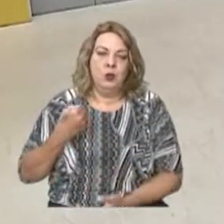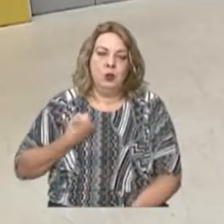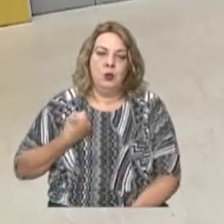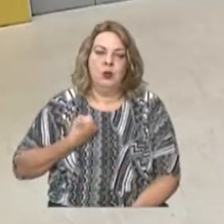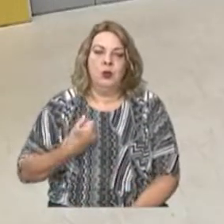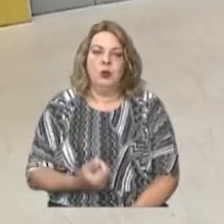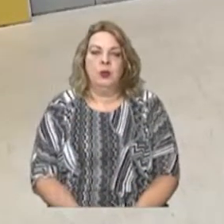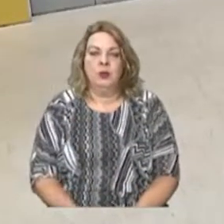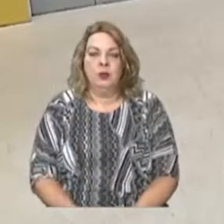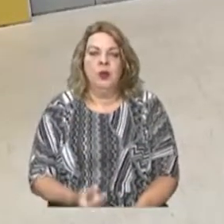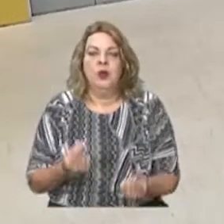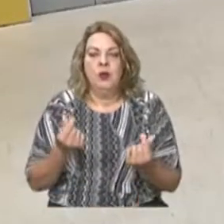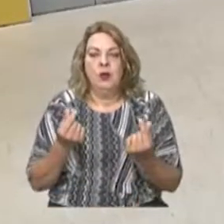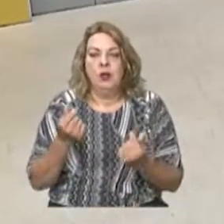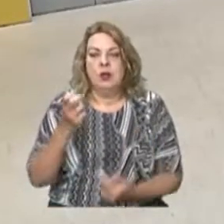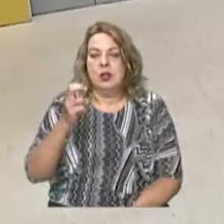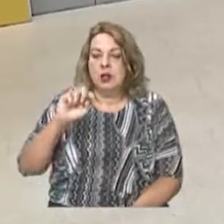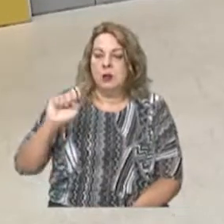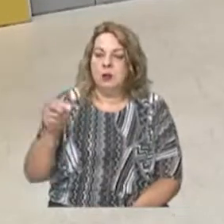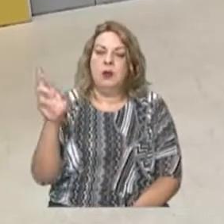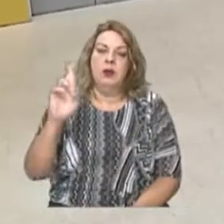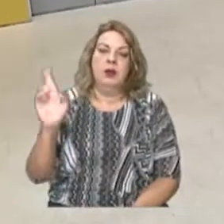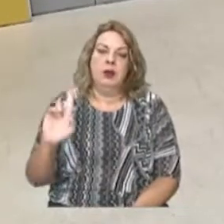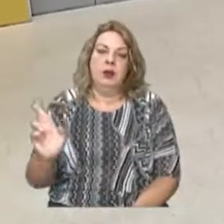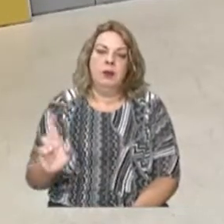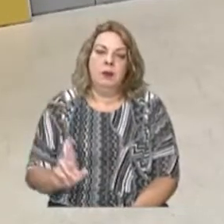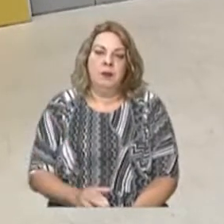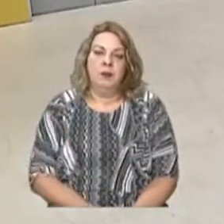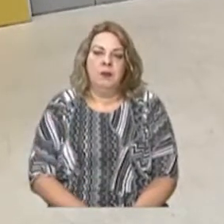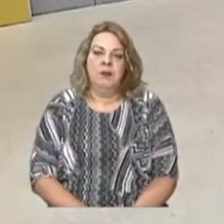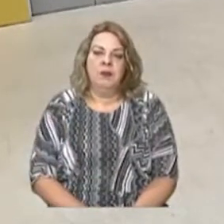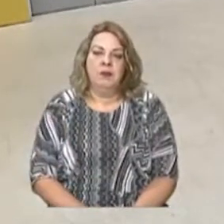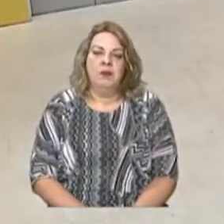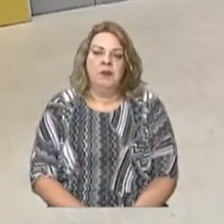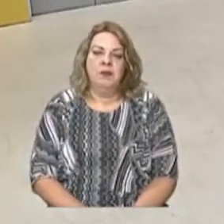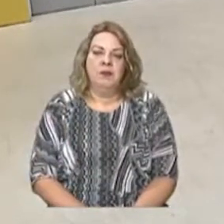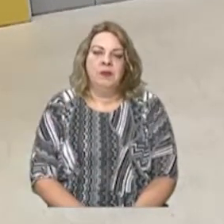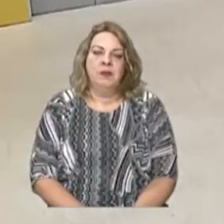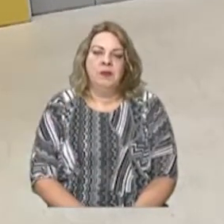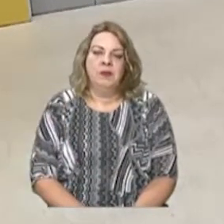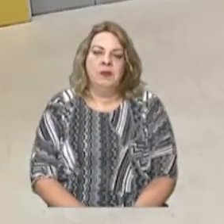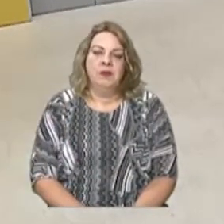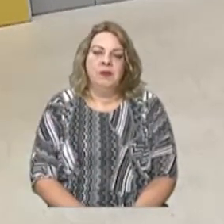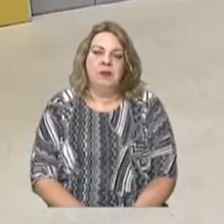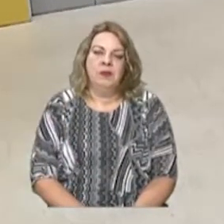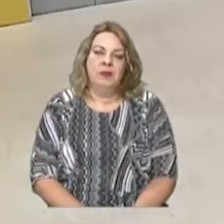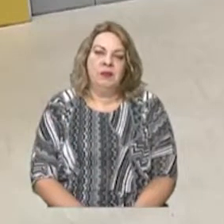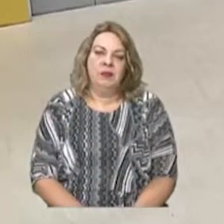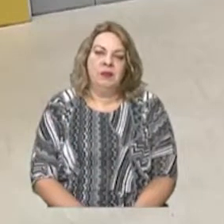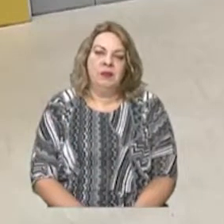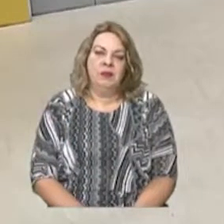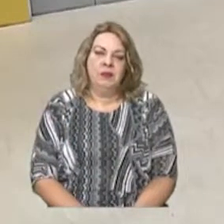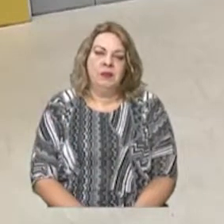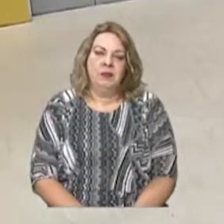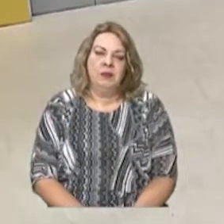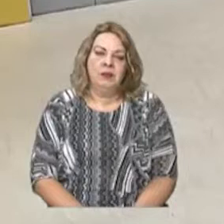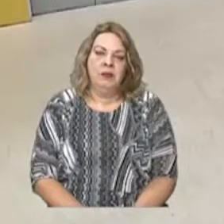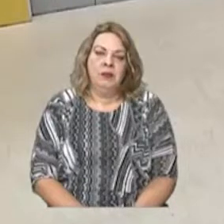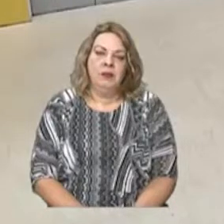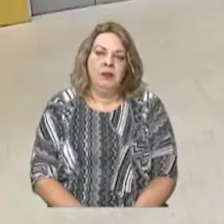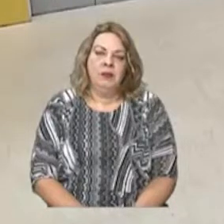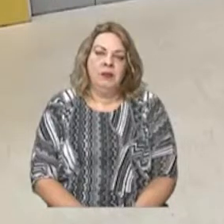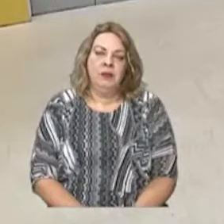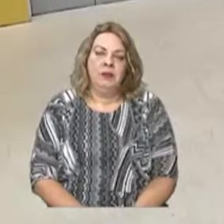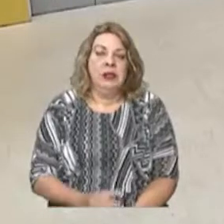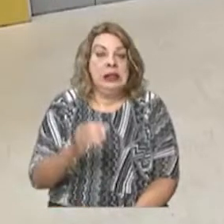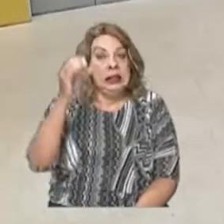Tá valendo R$5.000 com as nossas lindas, maravilhosas assistentes aqui. Rose Santilva